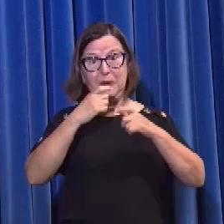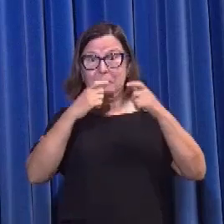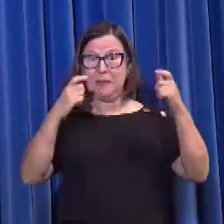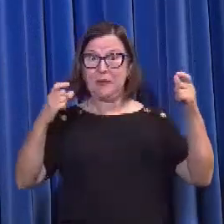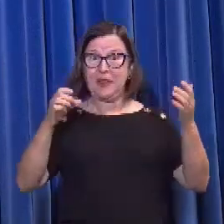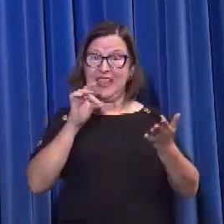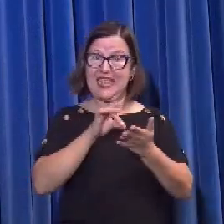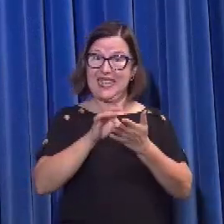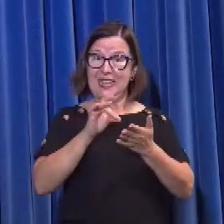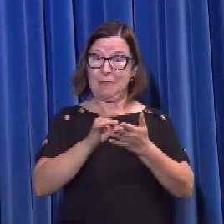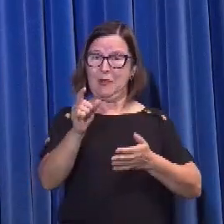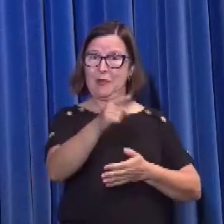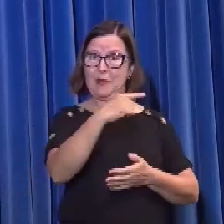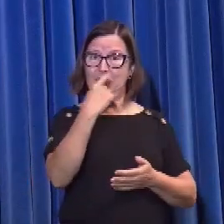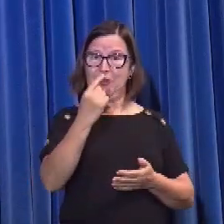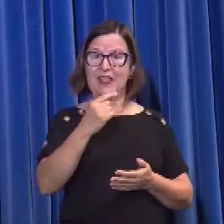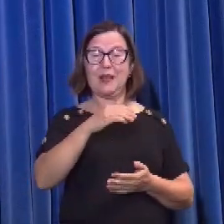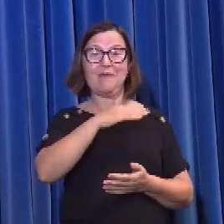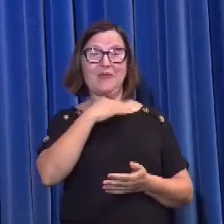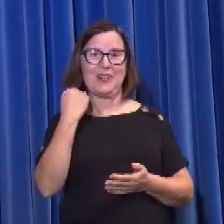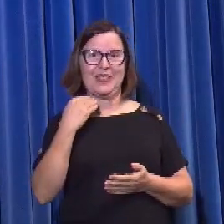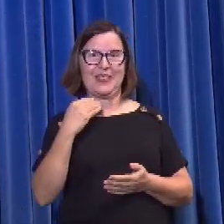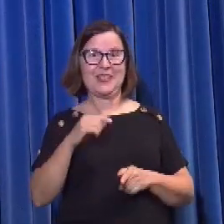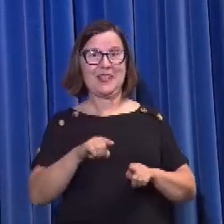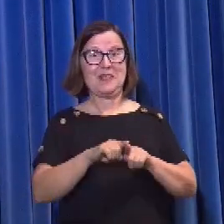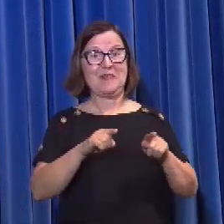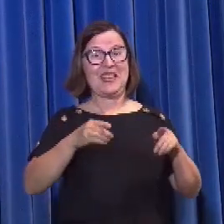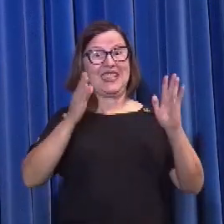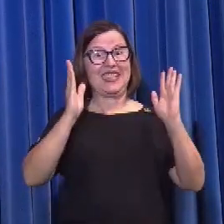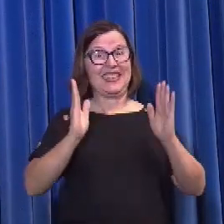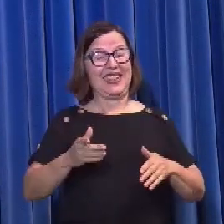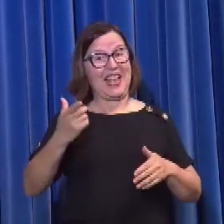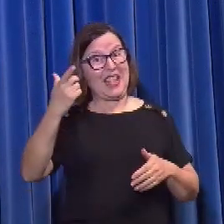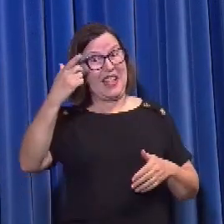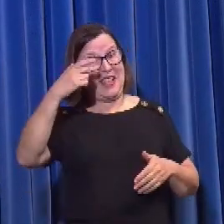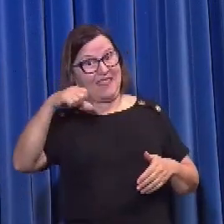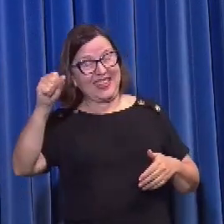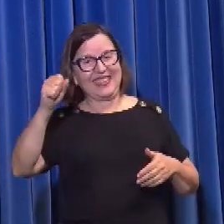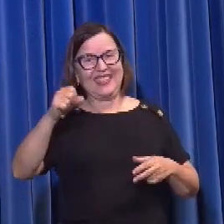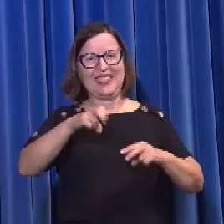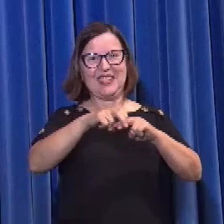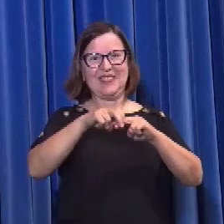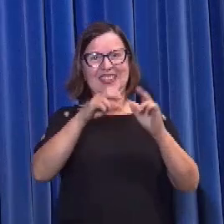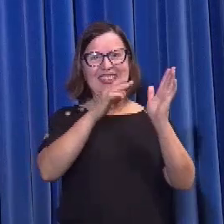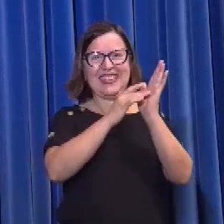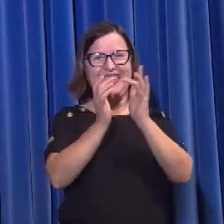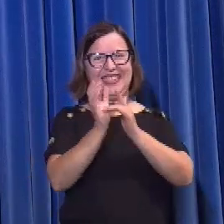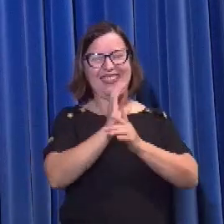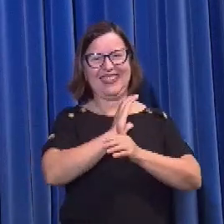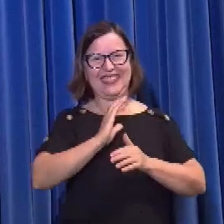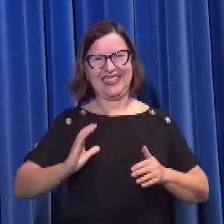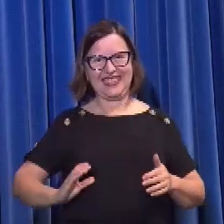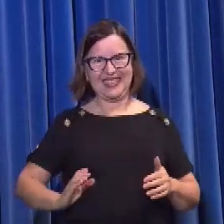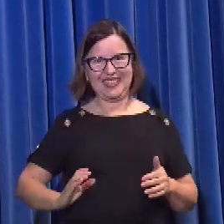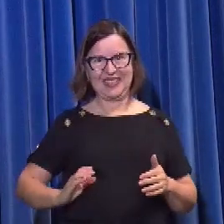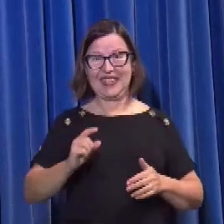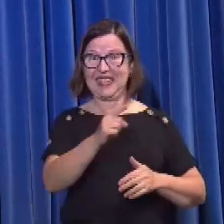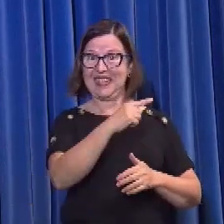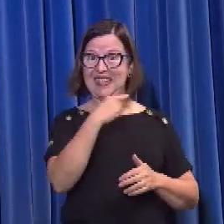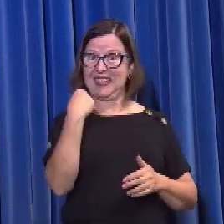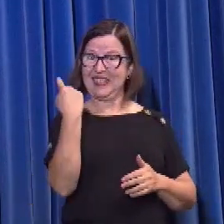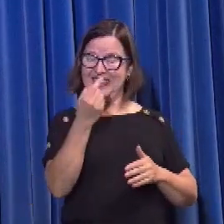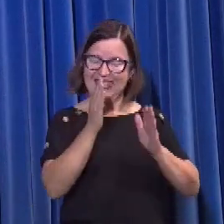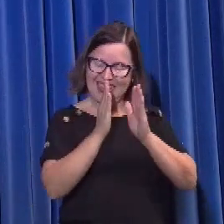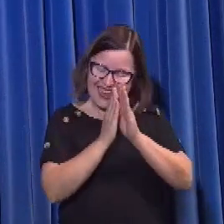morte. Só que ele foi vencido por esse Jesus Cristo que nós adoramos e que